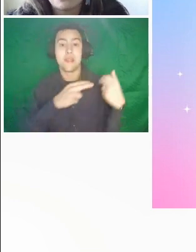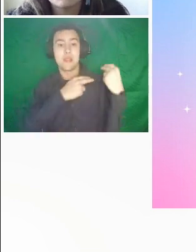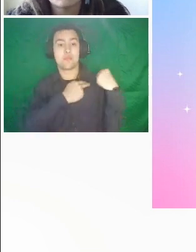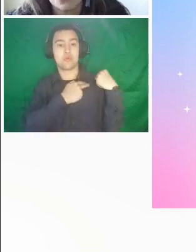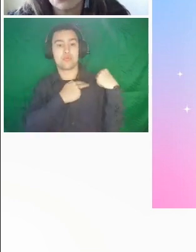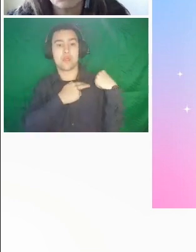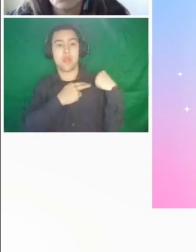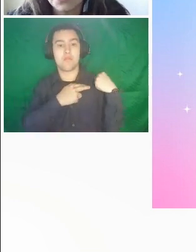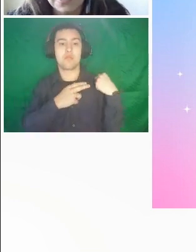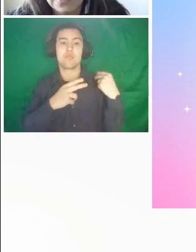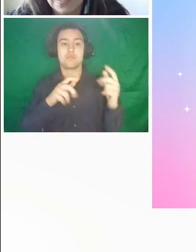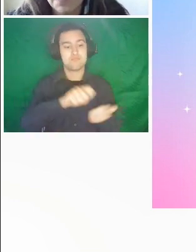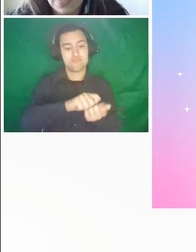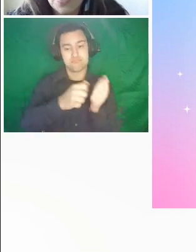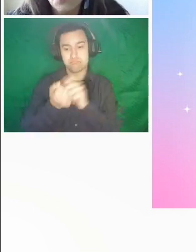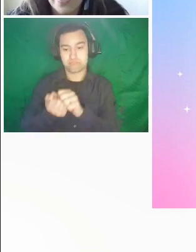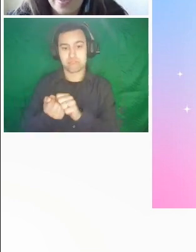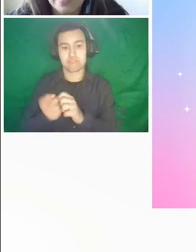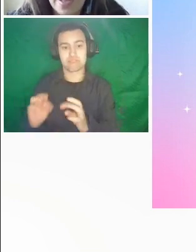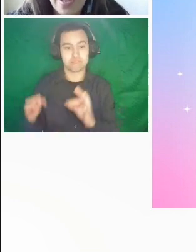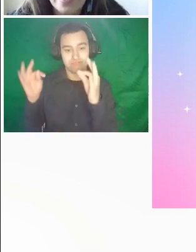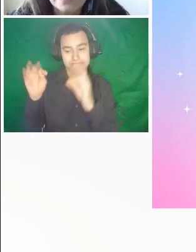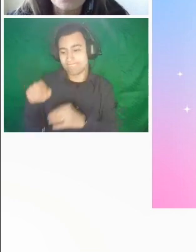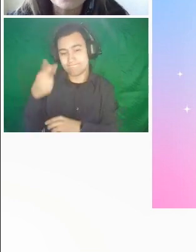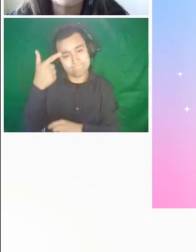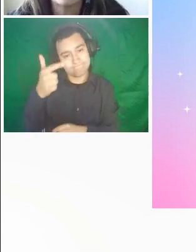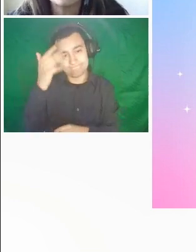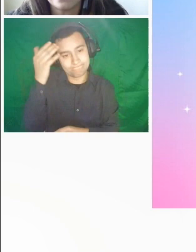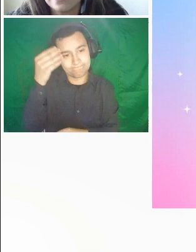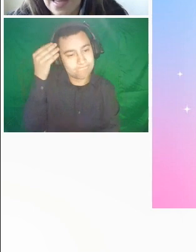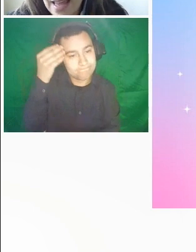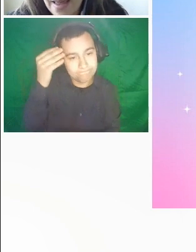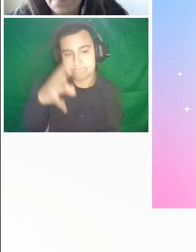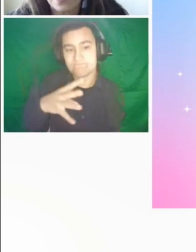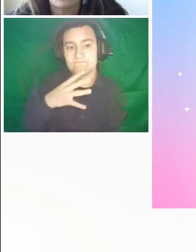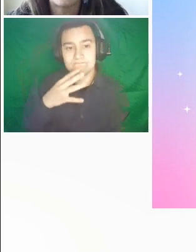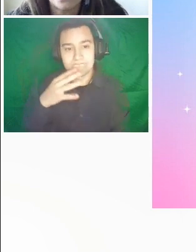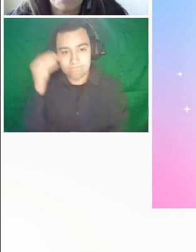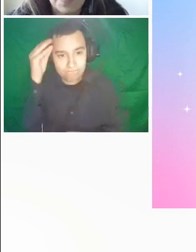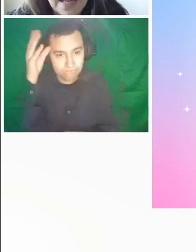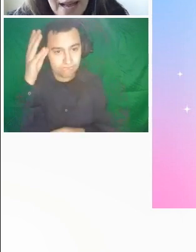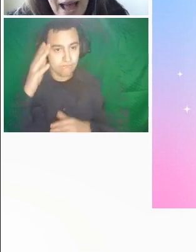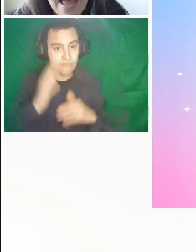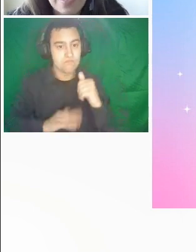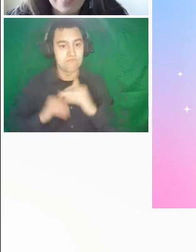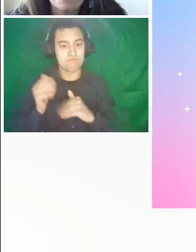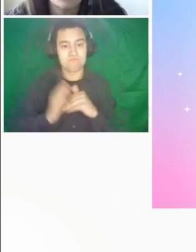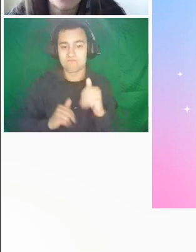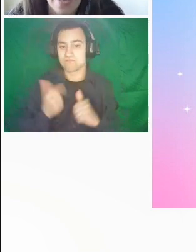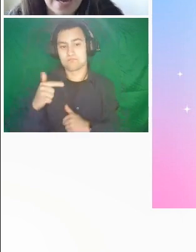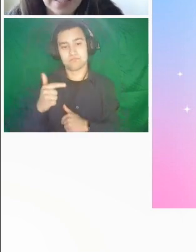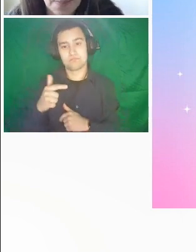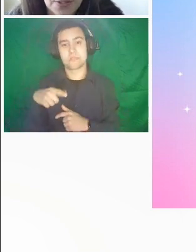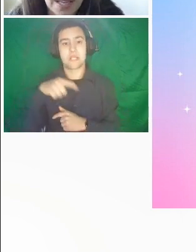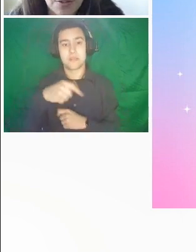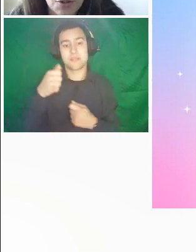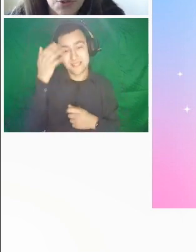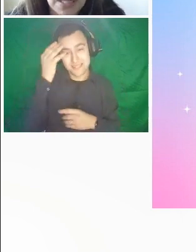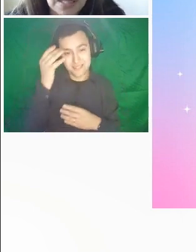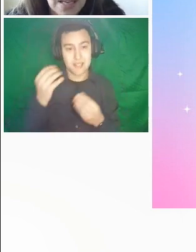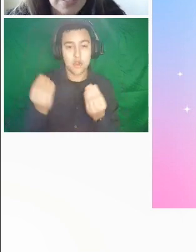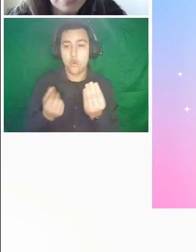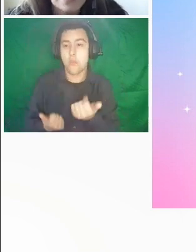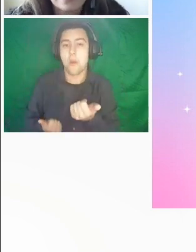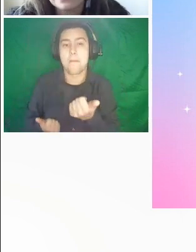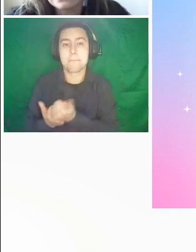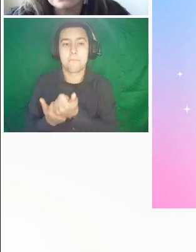esse papel de agente de mudança o RH ele precisa entender para poder aplicar e apoiar esse processo de